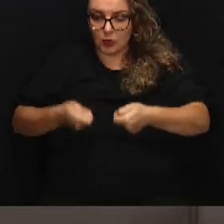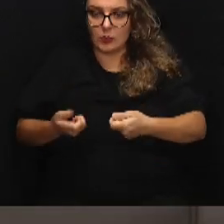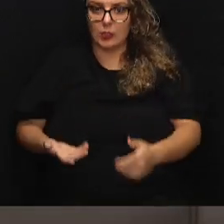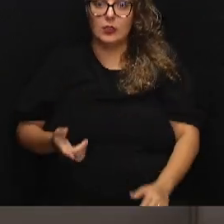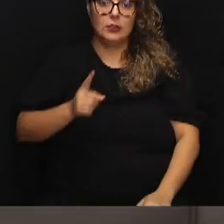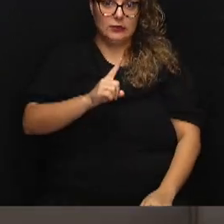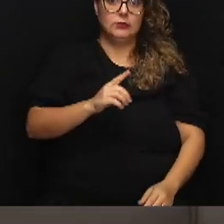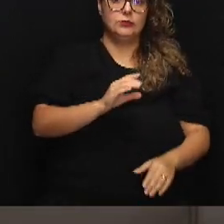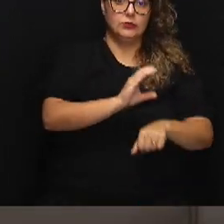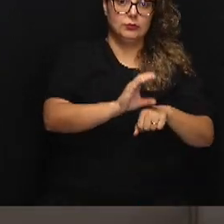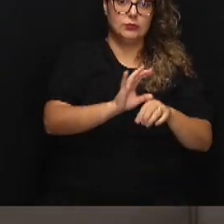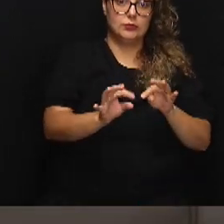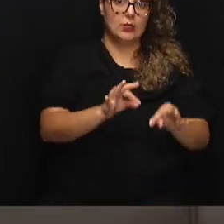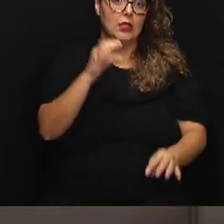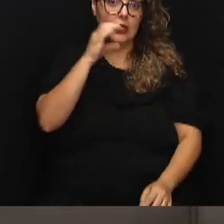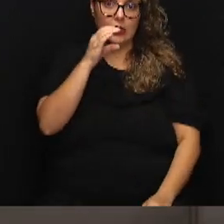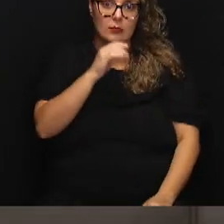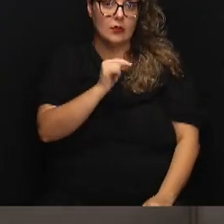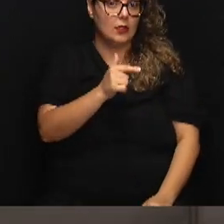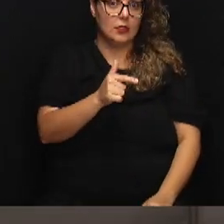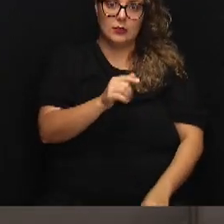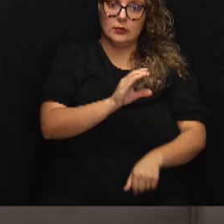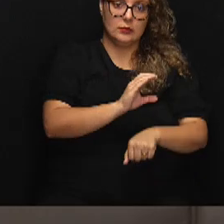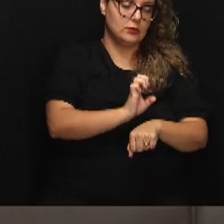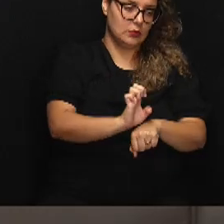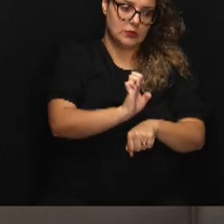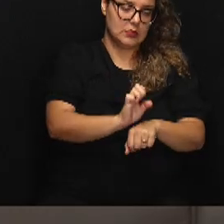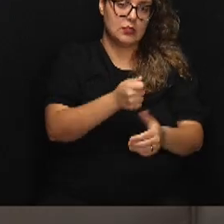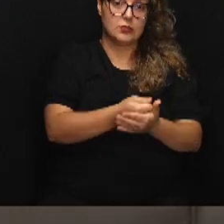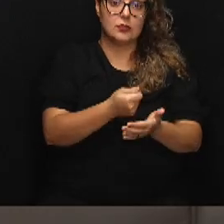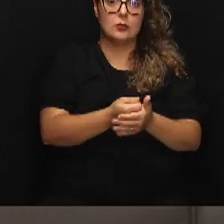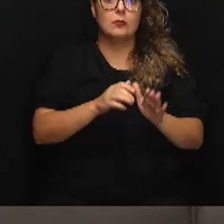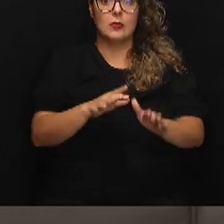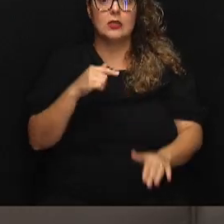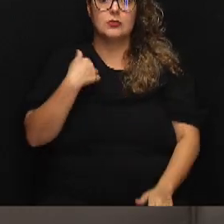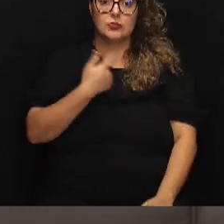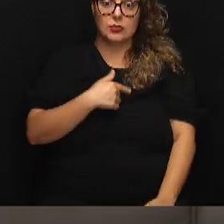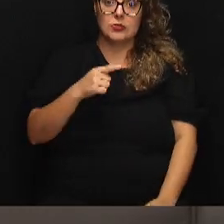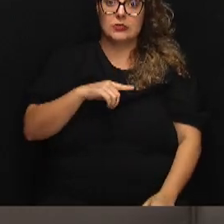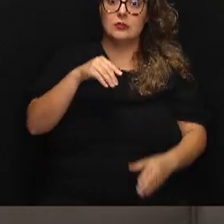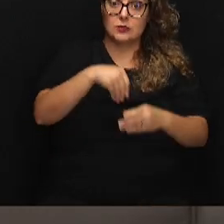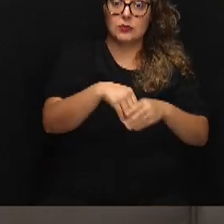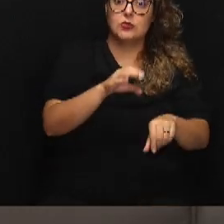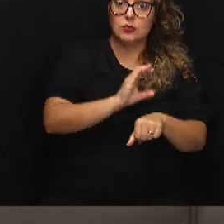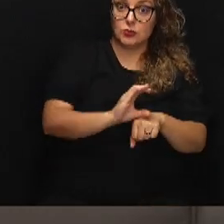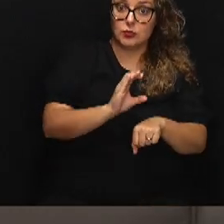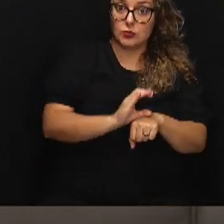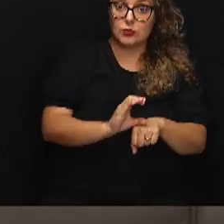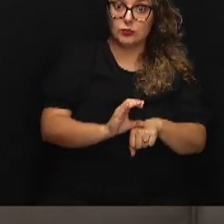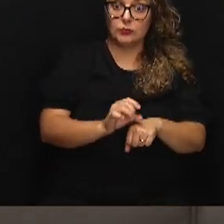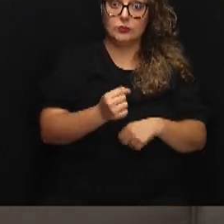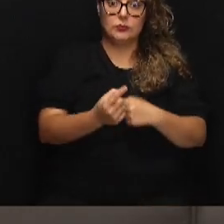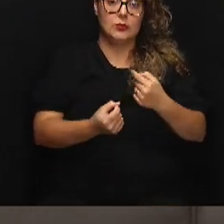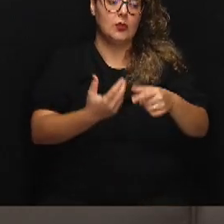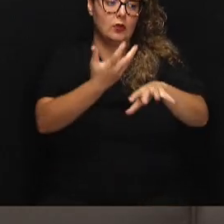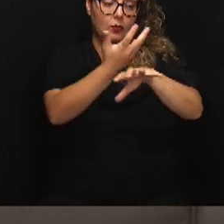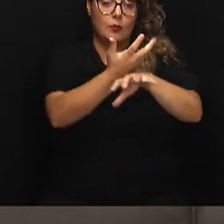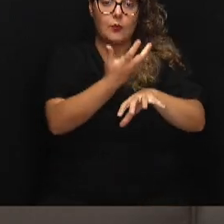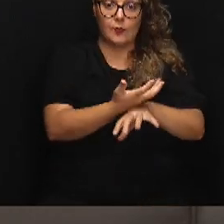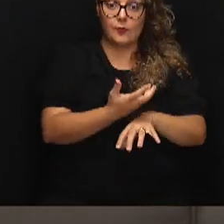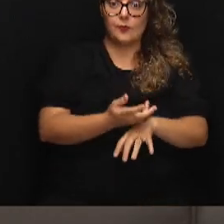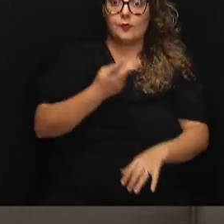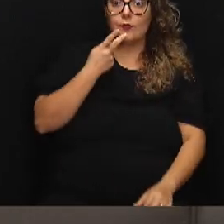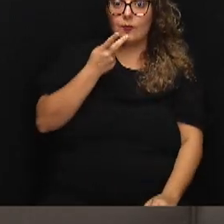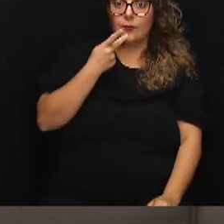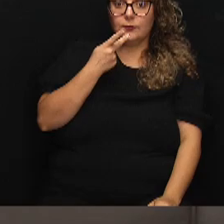tecnólogo, como ele é muito rápido, não tem o estágio obrigatório. Mas nós temos no curso algumas disciplinas que nós chamamos